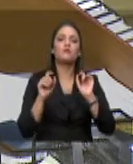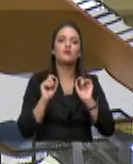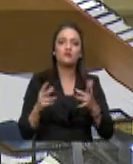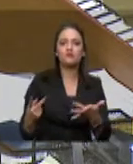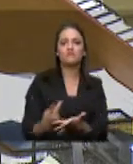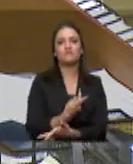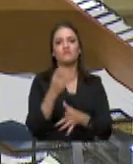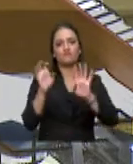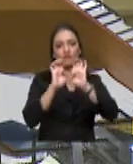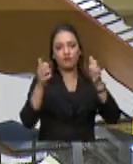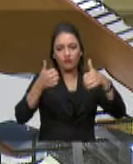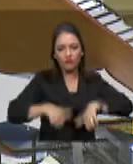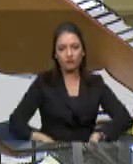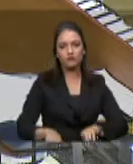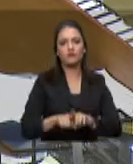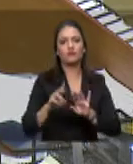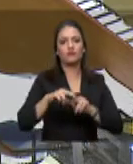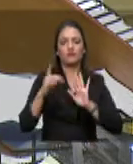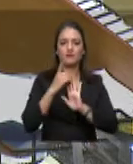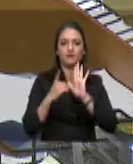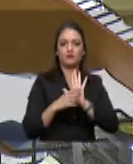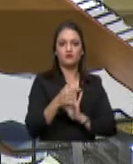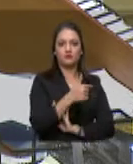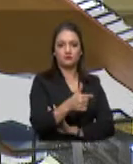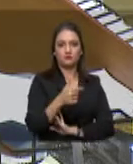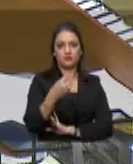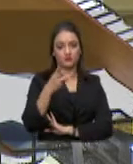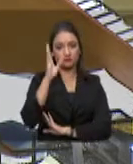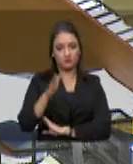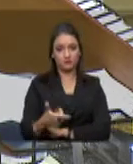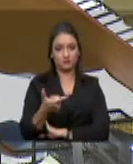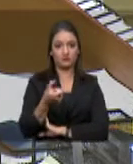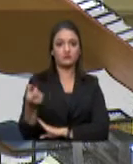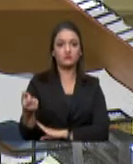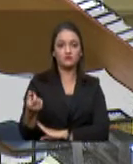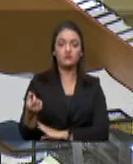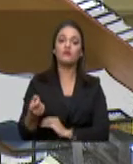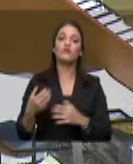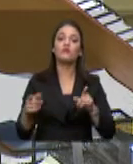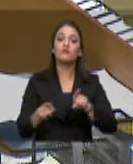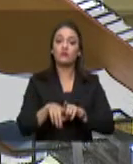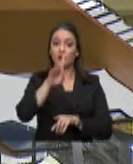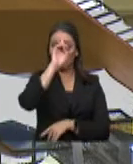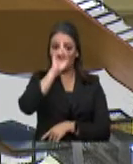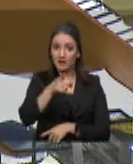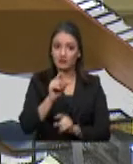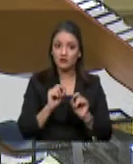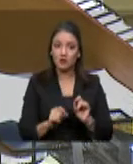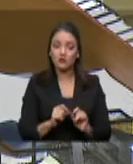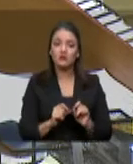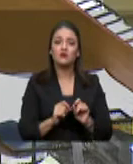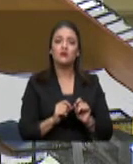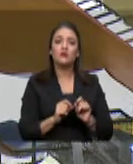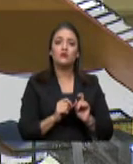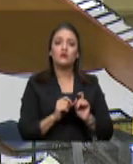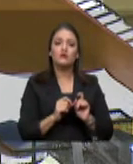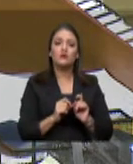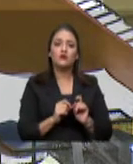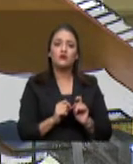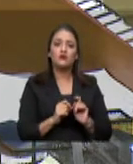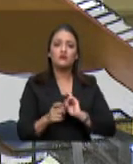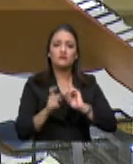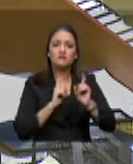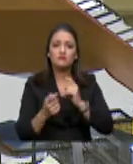colegiado através do Decreto 10.223 de 2020. Determinar que o gerenciamento dos valores liberados seja exercido